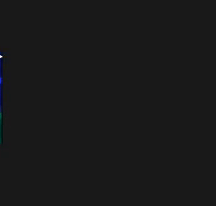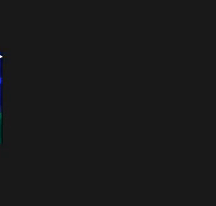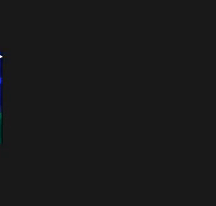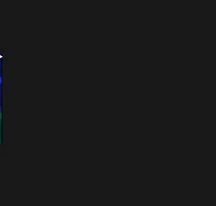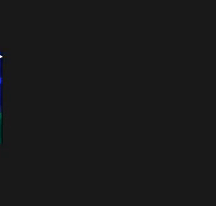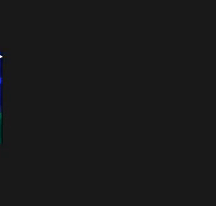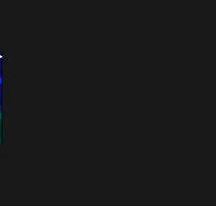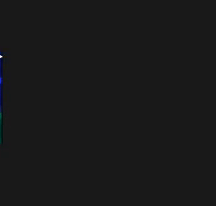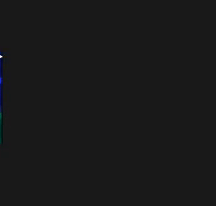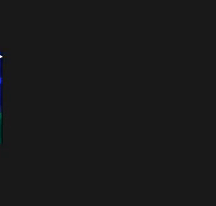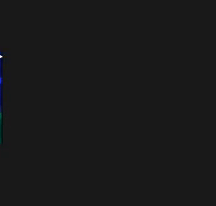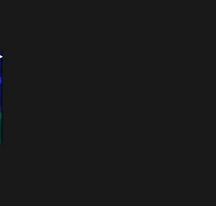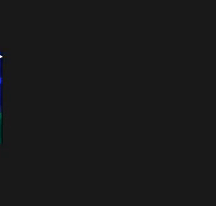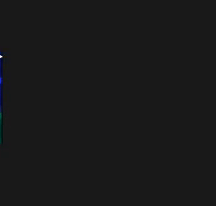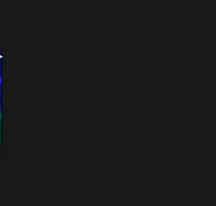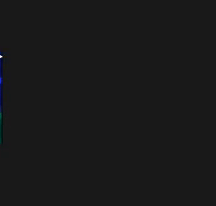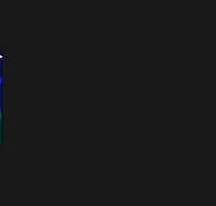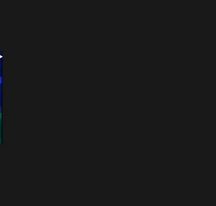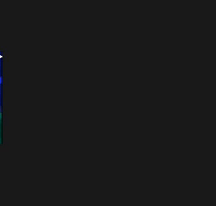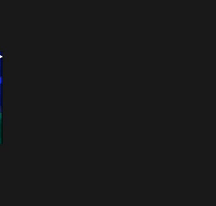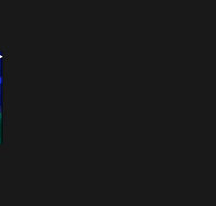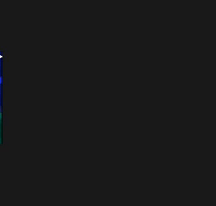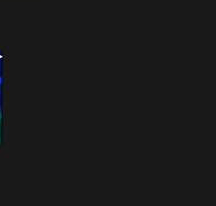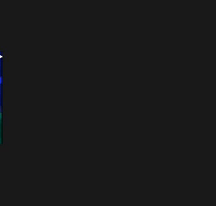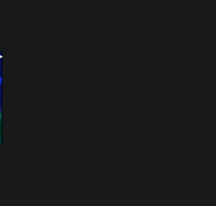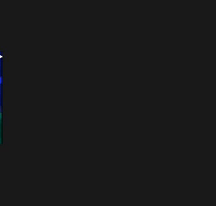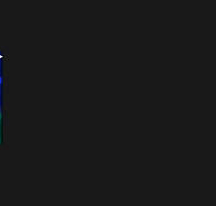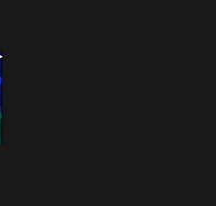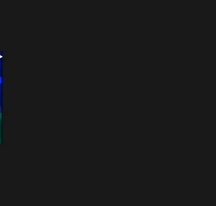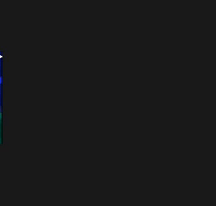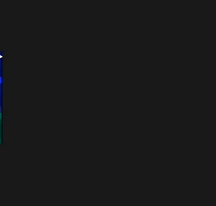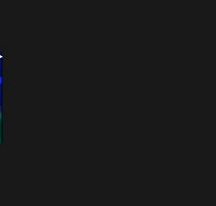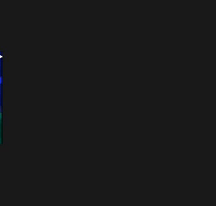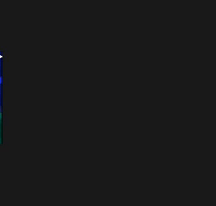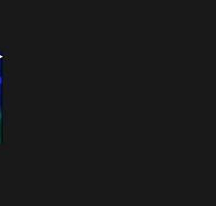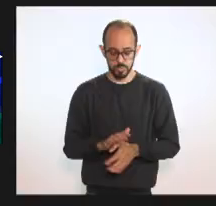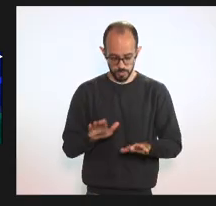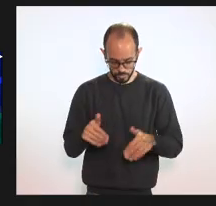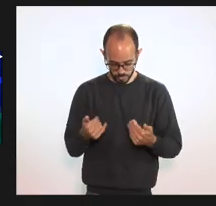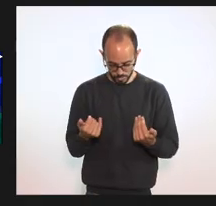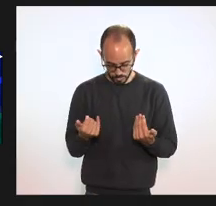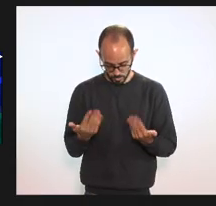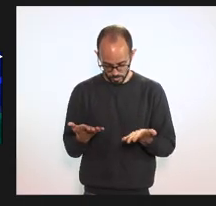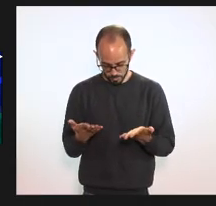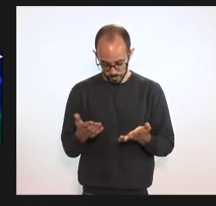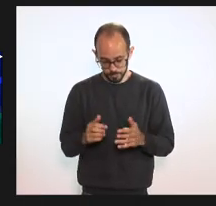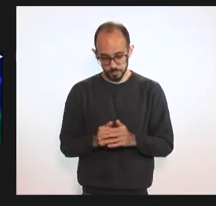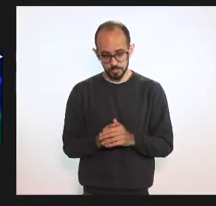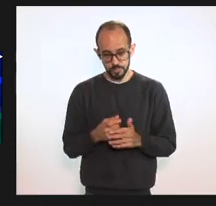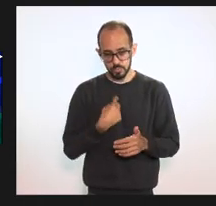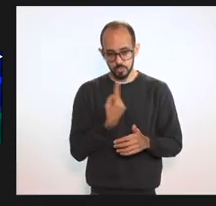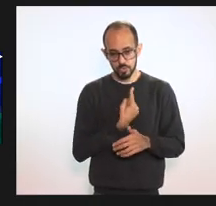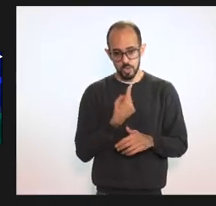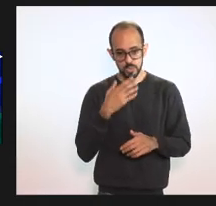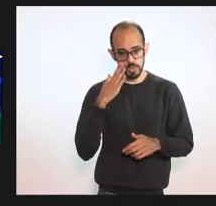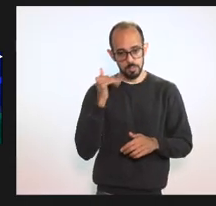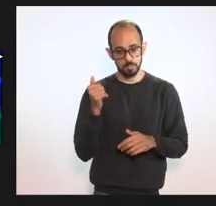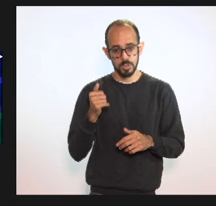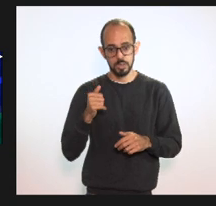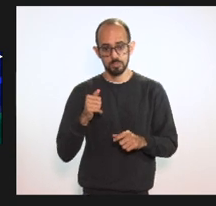Oi tem alguém aí para o microfone ligado né a gente de sabe que